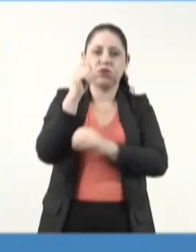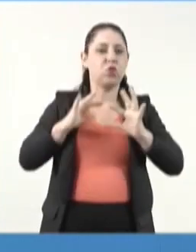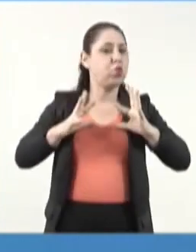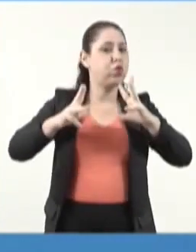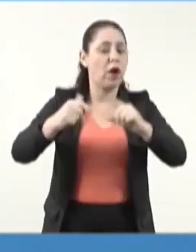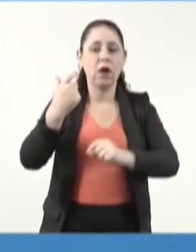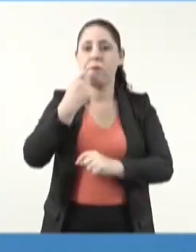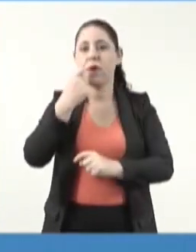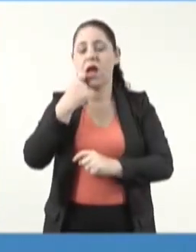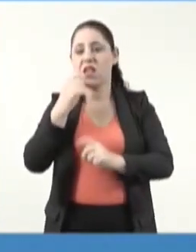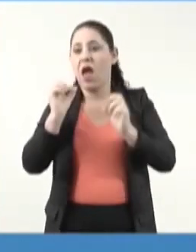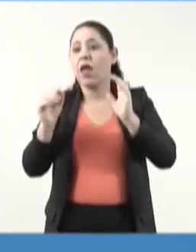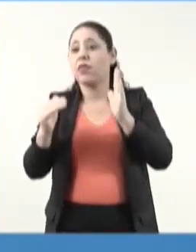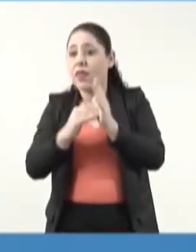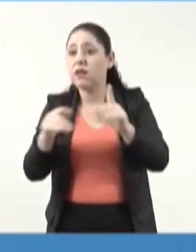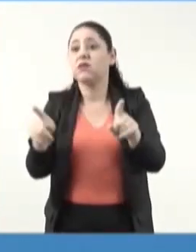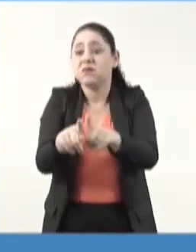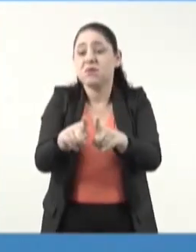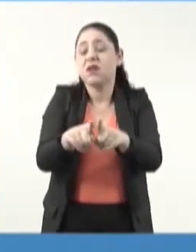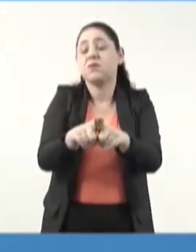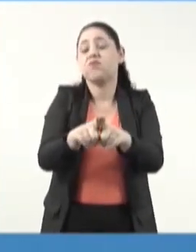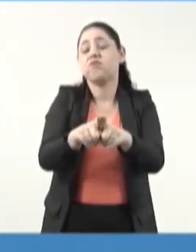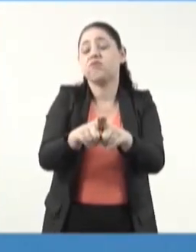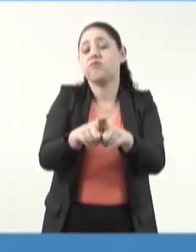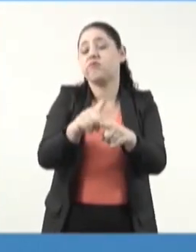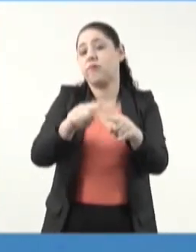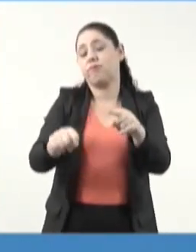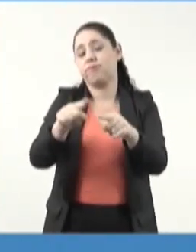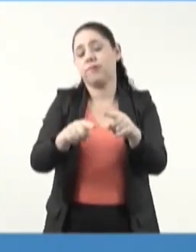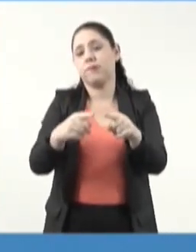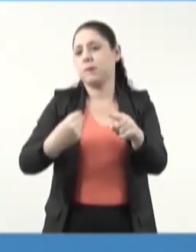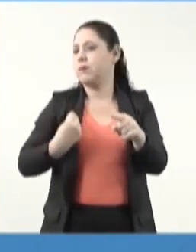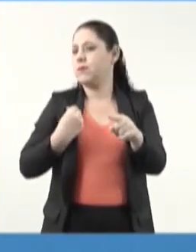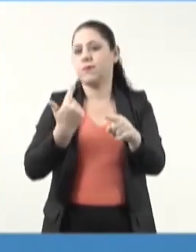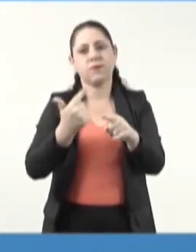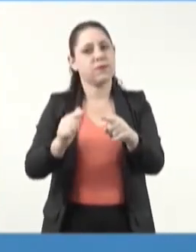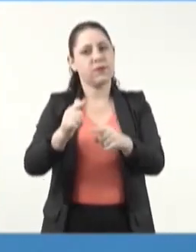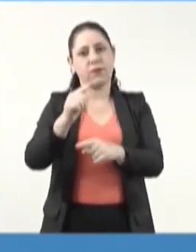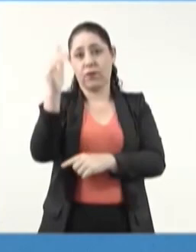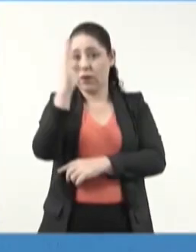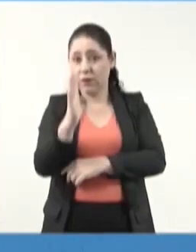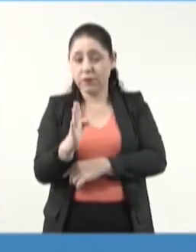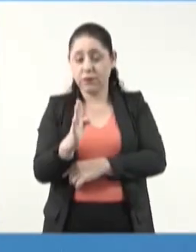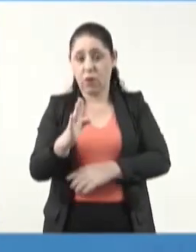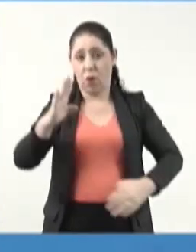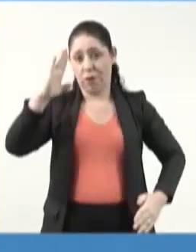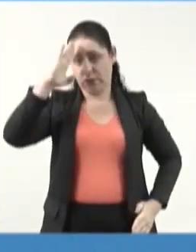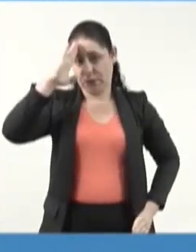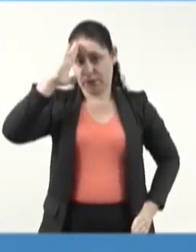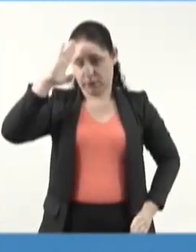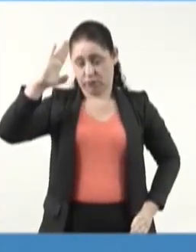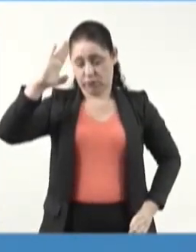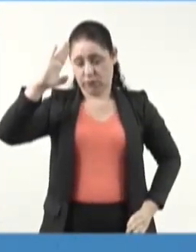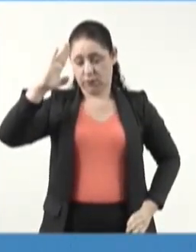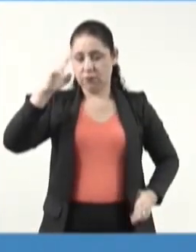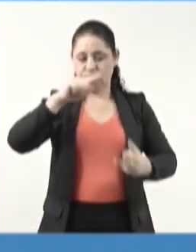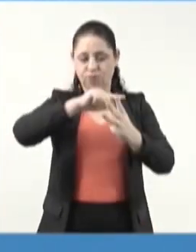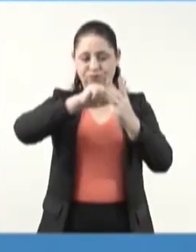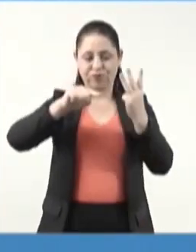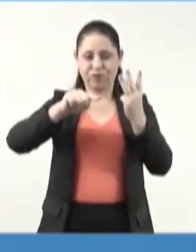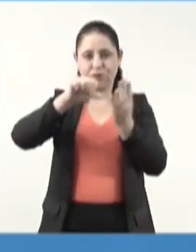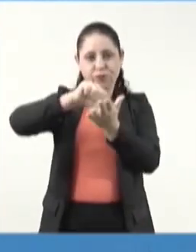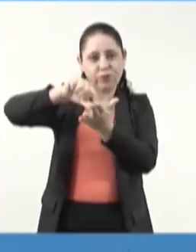região não existe nenhuma presença do Estado brasileiro. O Exército, que tinha lá 3